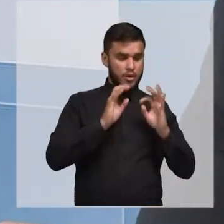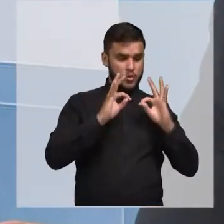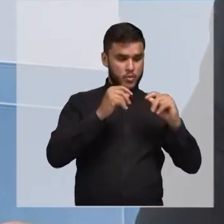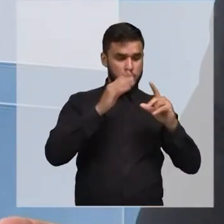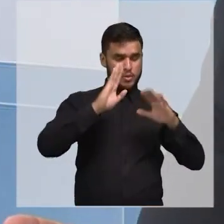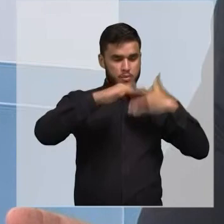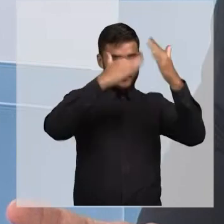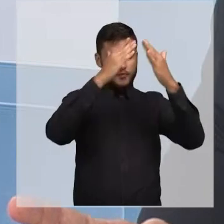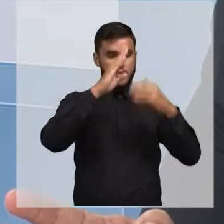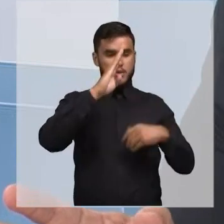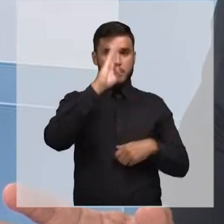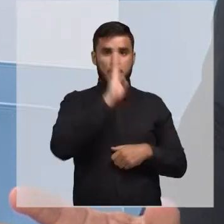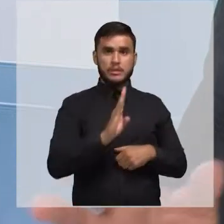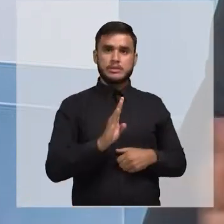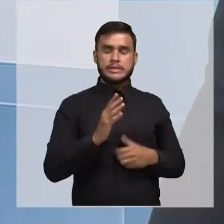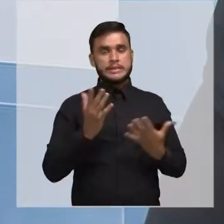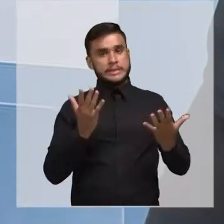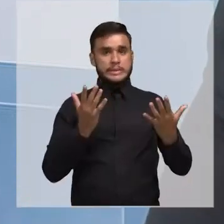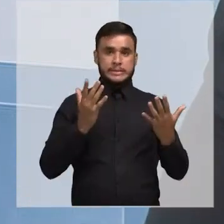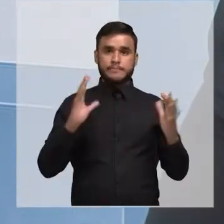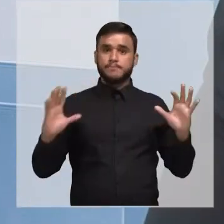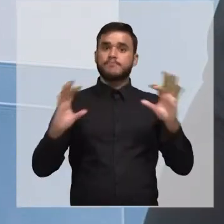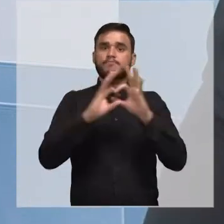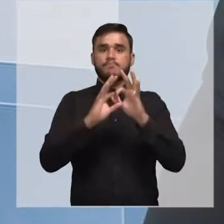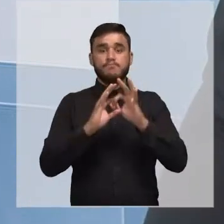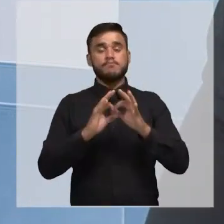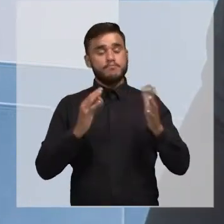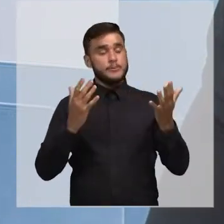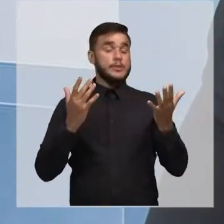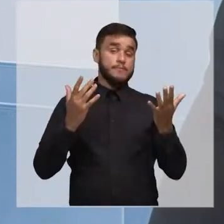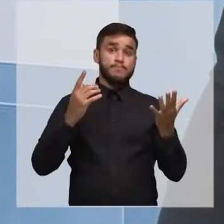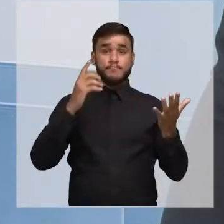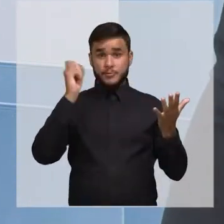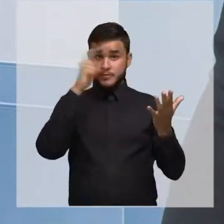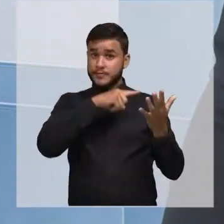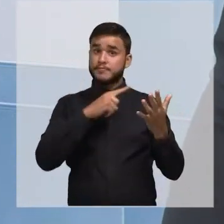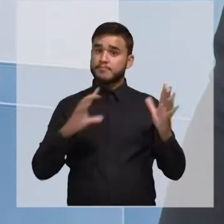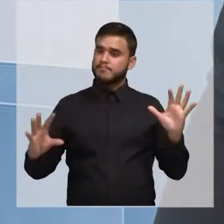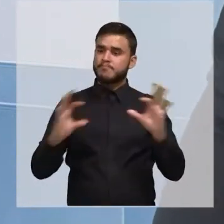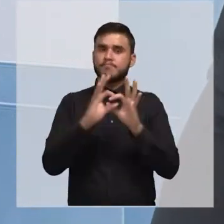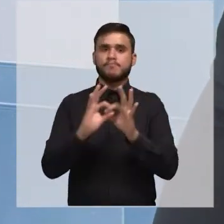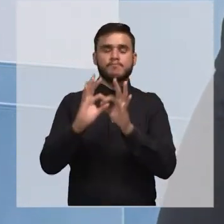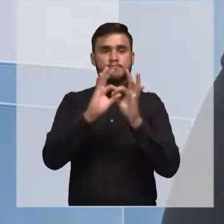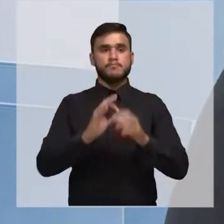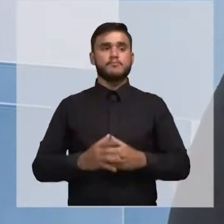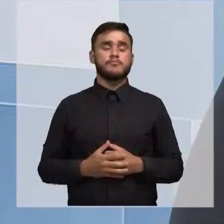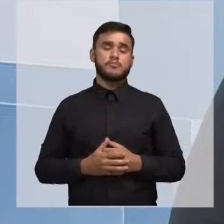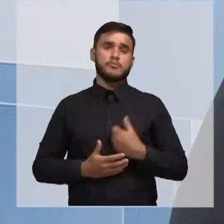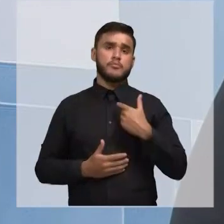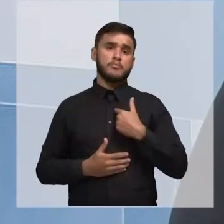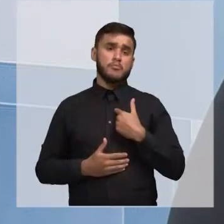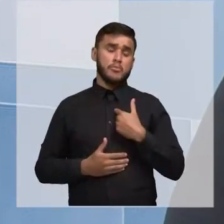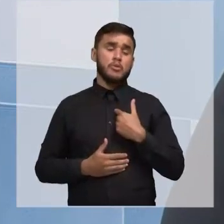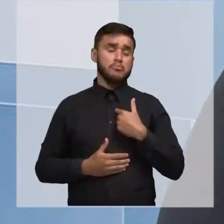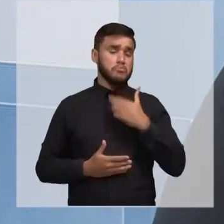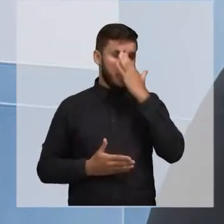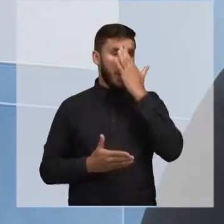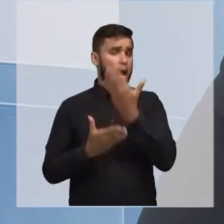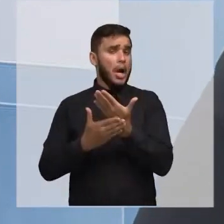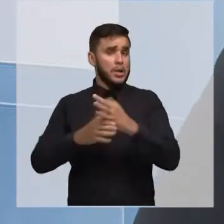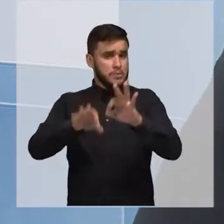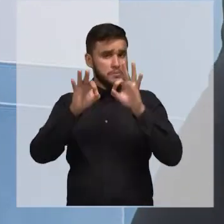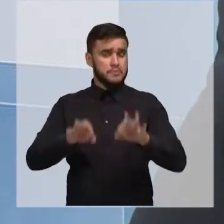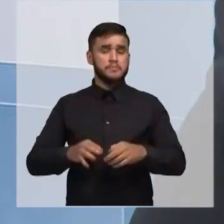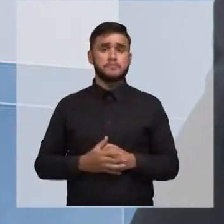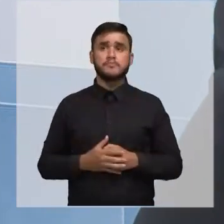né? E eles querem juntar isso aí, água e óleo. Essa é a grande dificuldade que ele tem. Eu acredito que isso acontece, porque no final, o